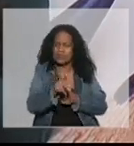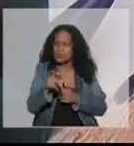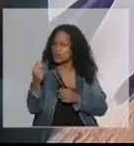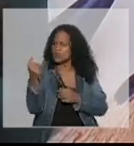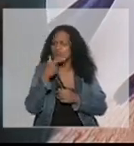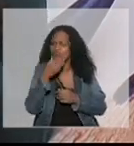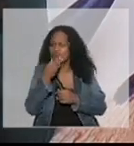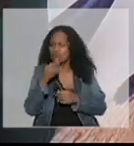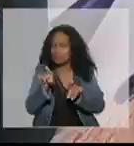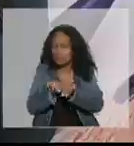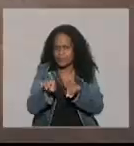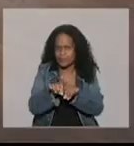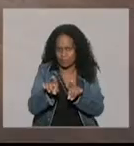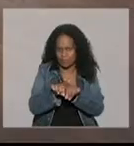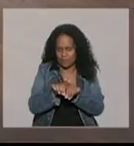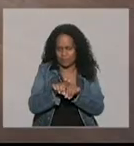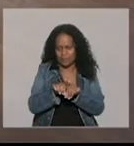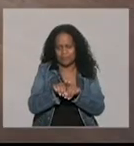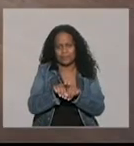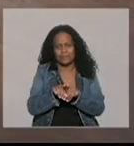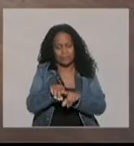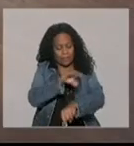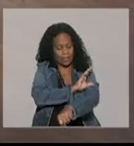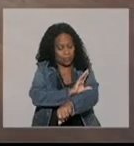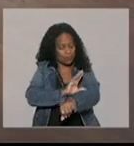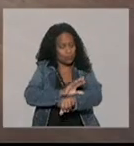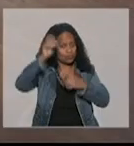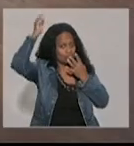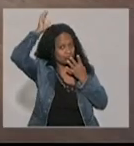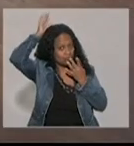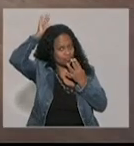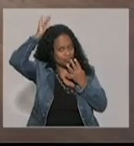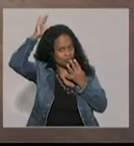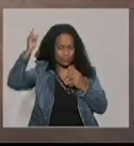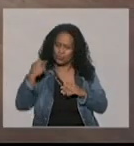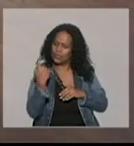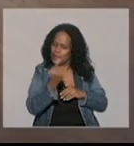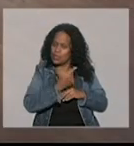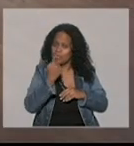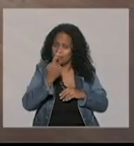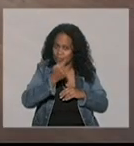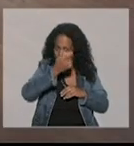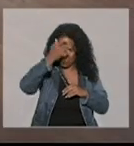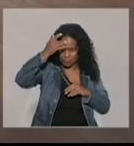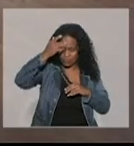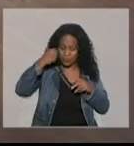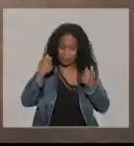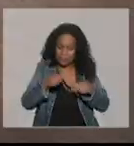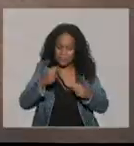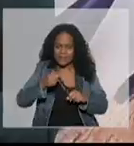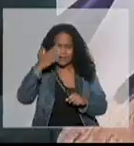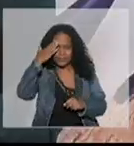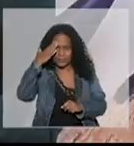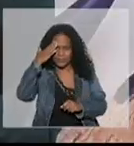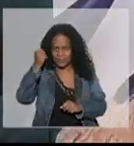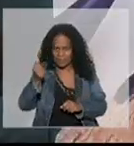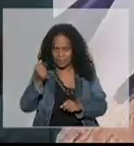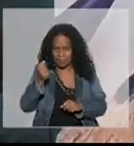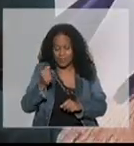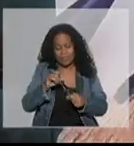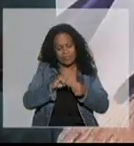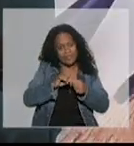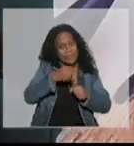Ângela e Marcos, falassem um pouquinho dessa outra parte da cultura indígena que a gente que a gente deveria destacar